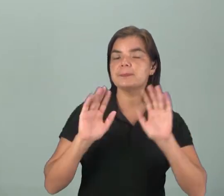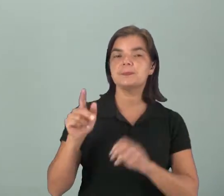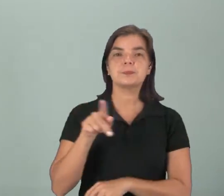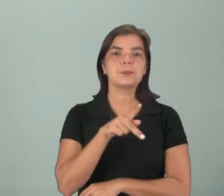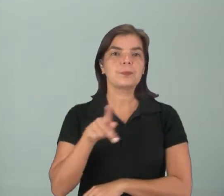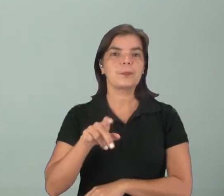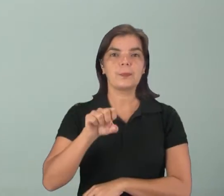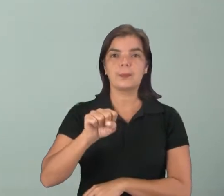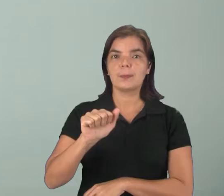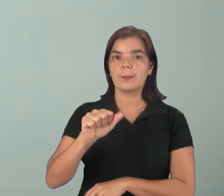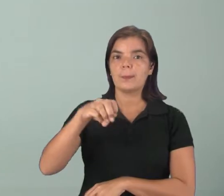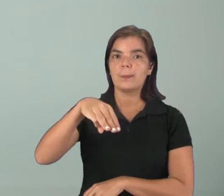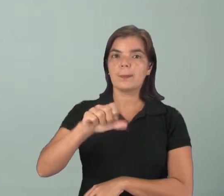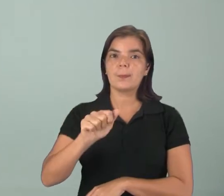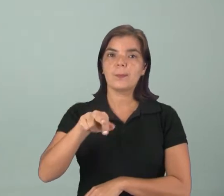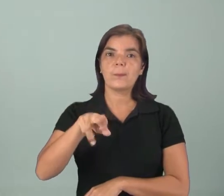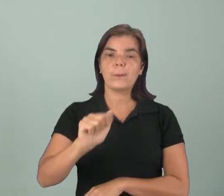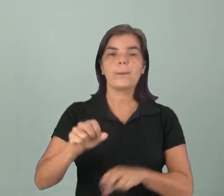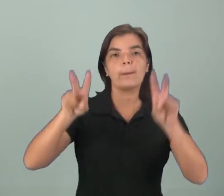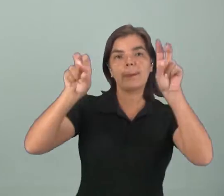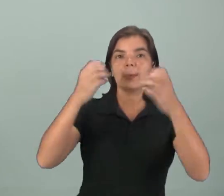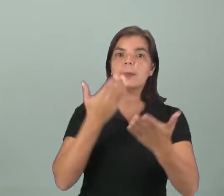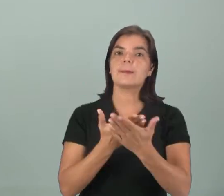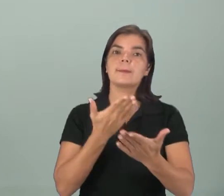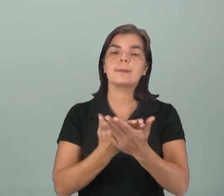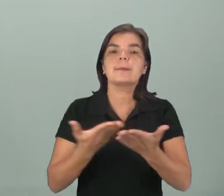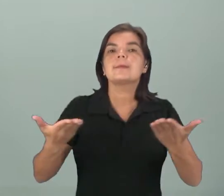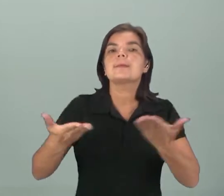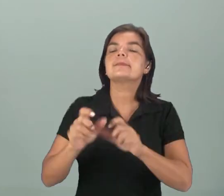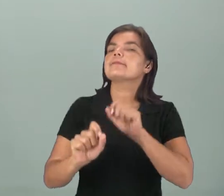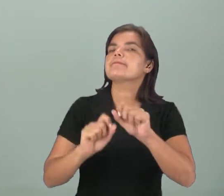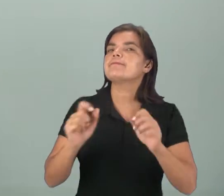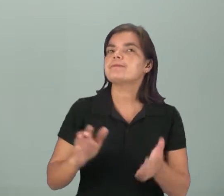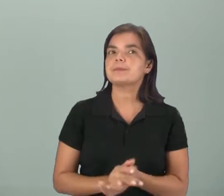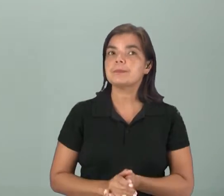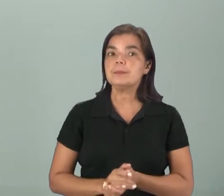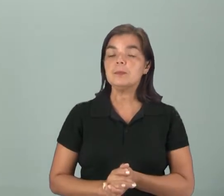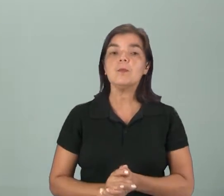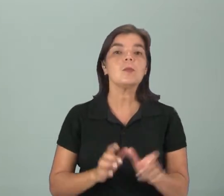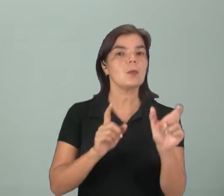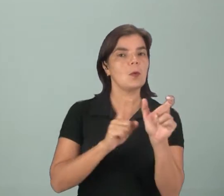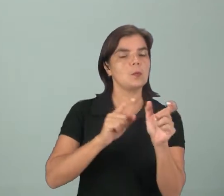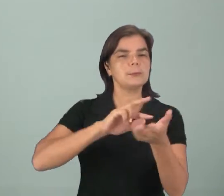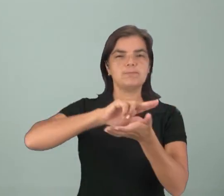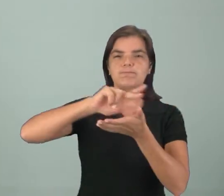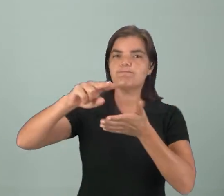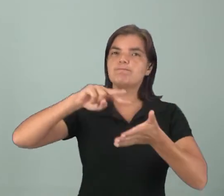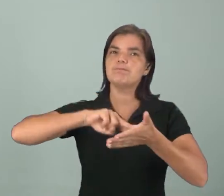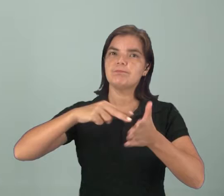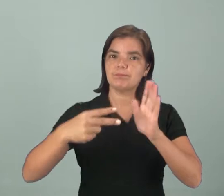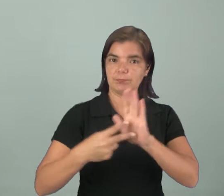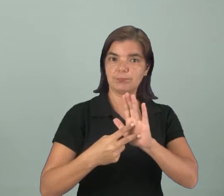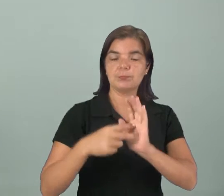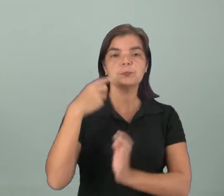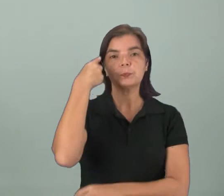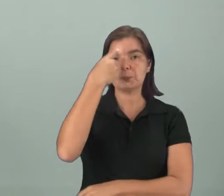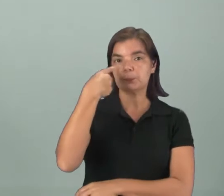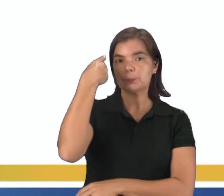eu sou a professora Samara e o título da nossa aula de hoje é La polissemia em palavras de língua